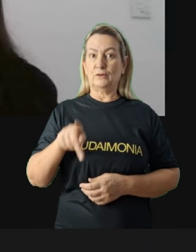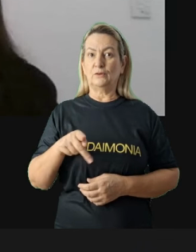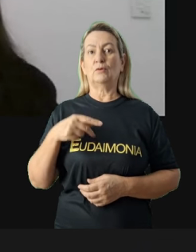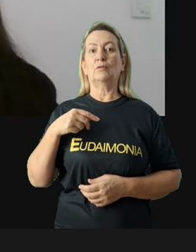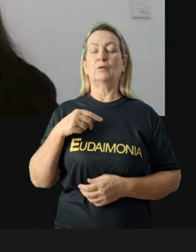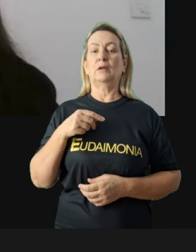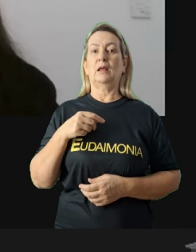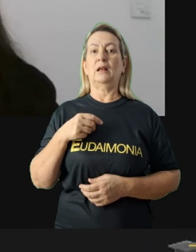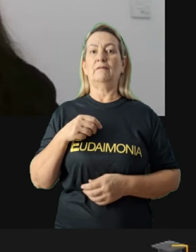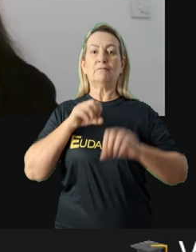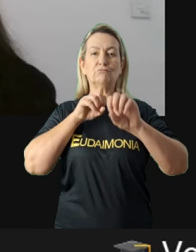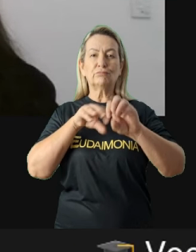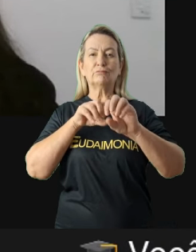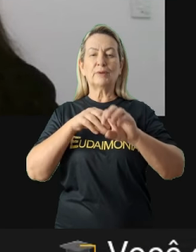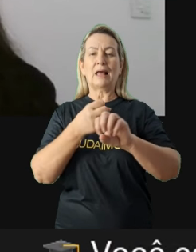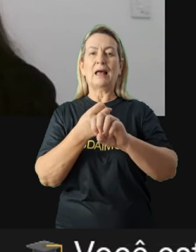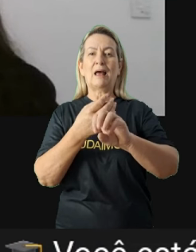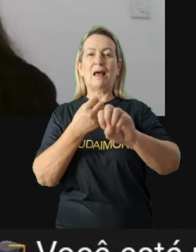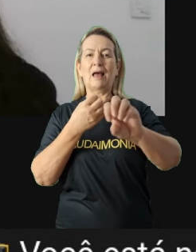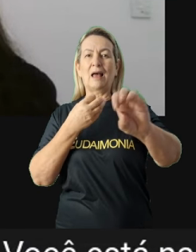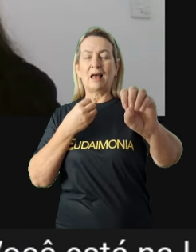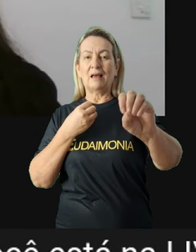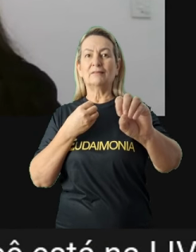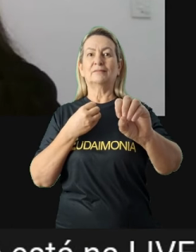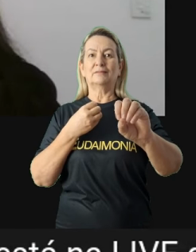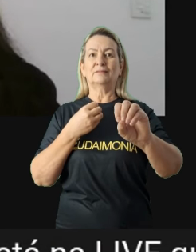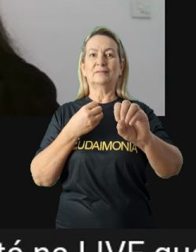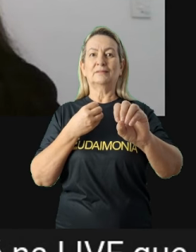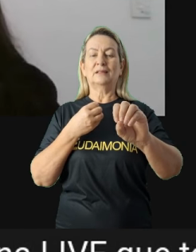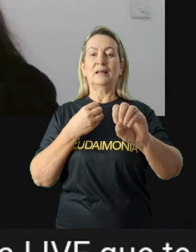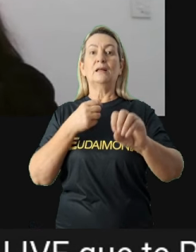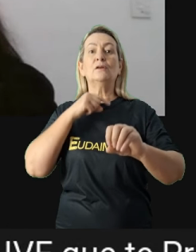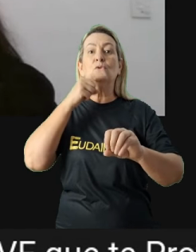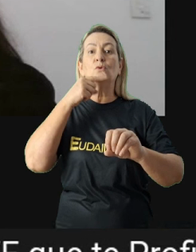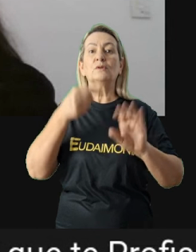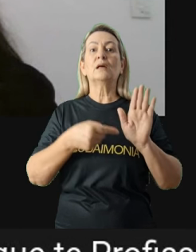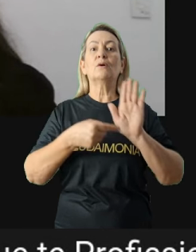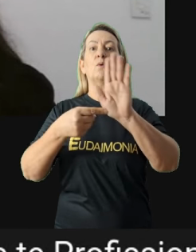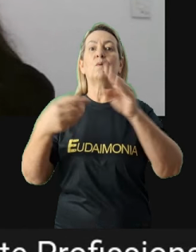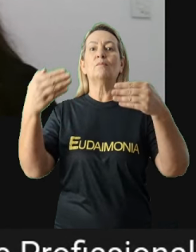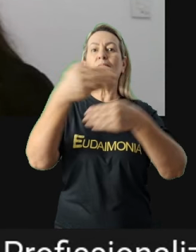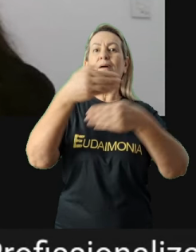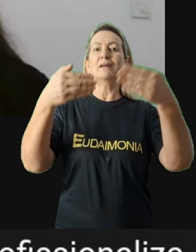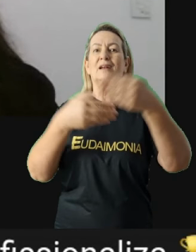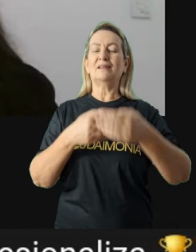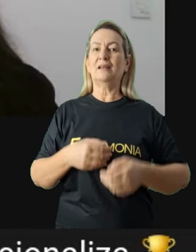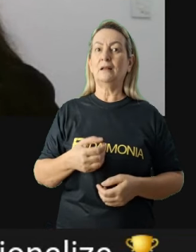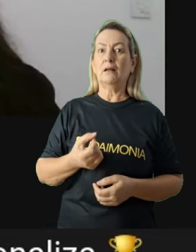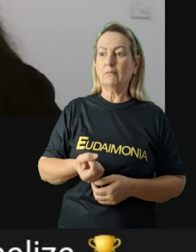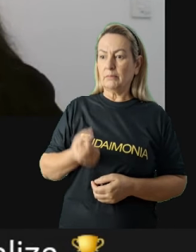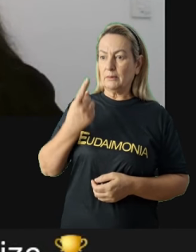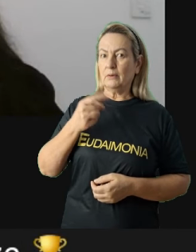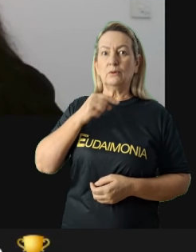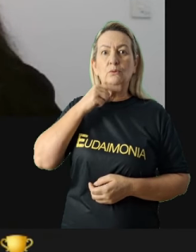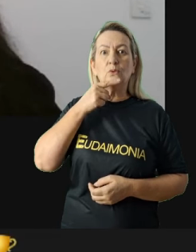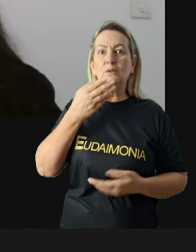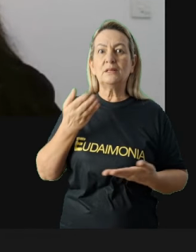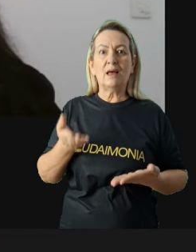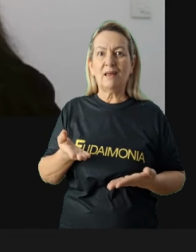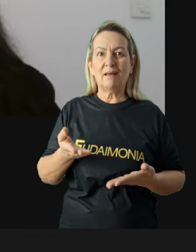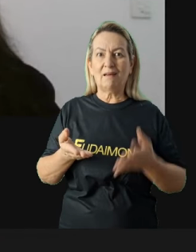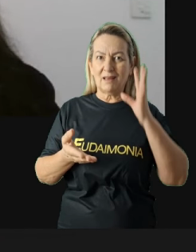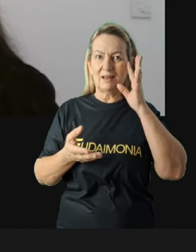de um professor, por exemplo, indo para fazer uma aula à distância e não conseguir compartilhar a tela. Eu vejo isso muito